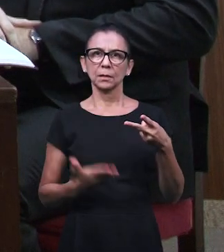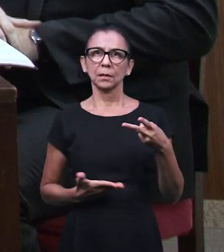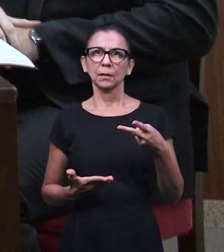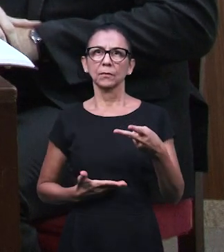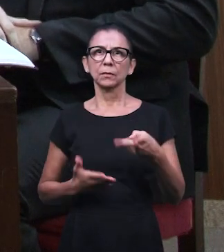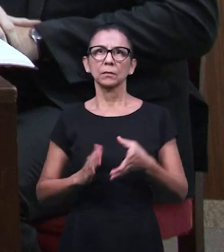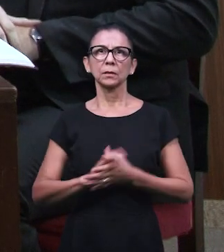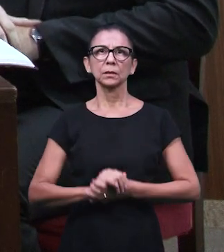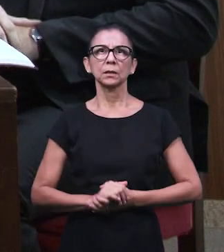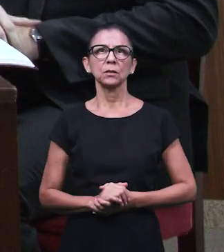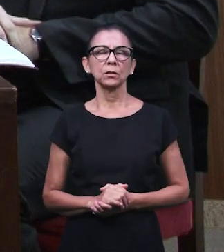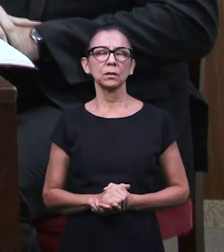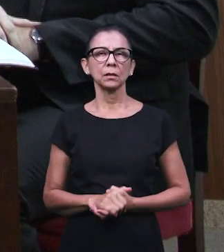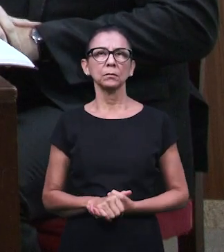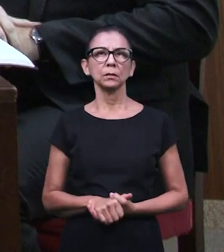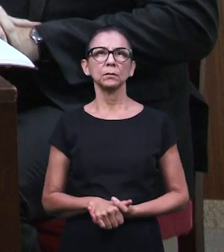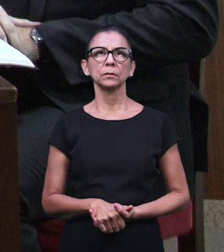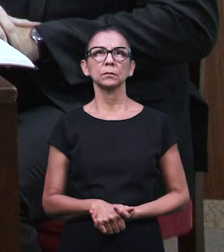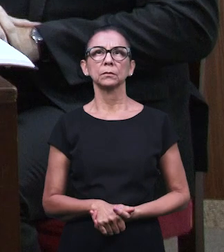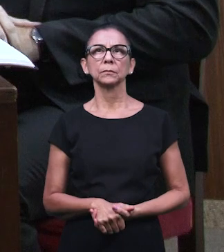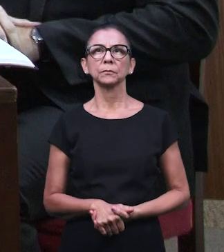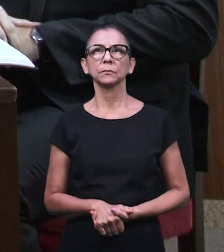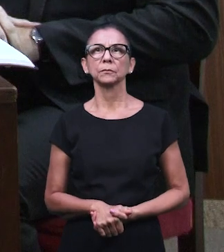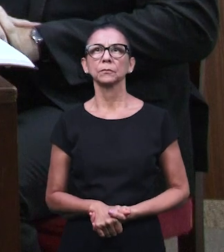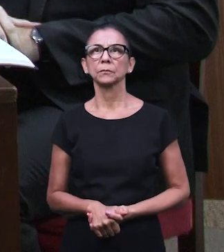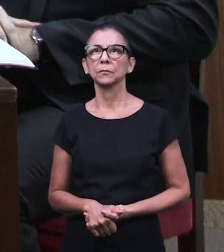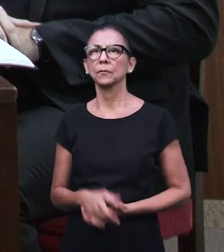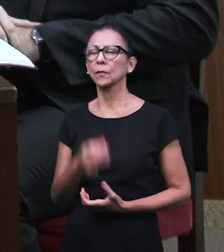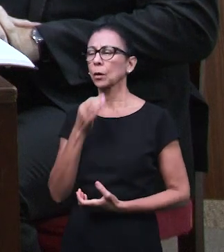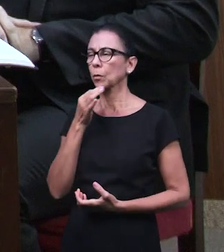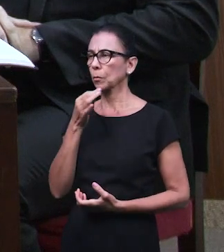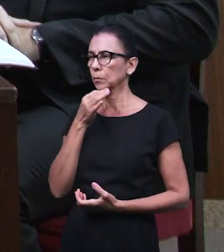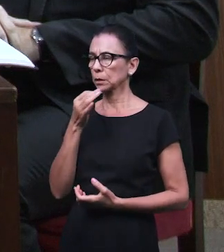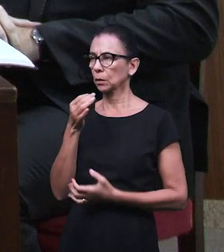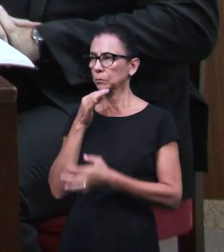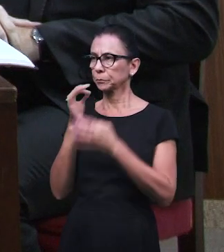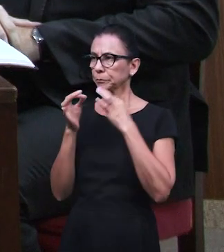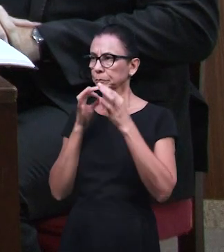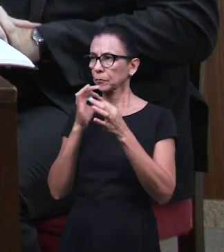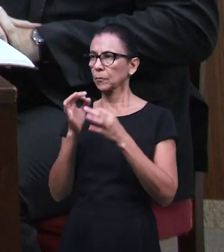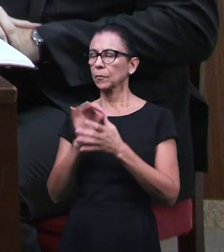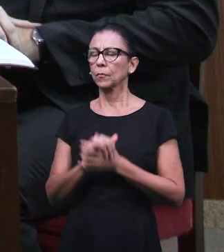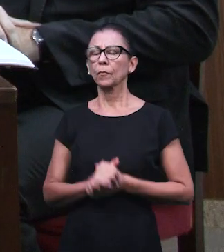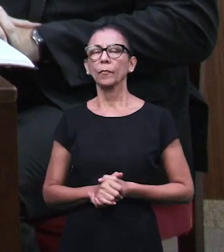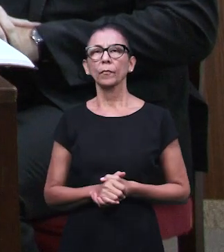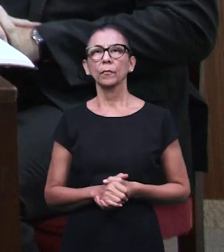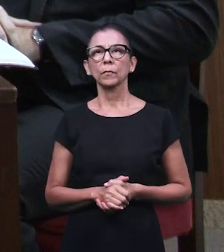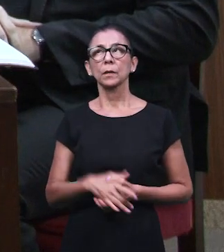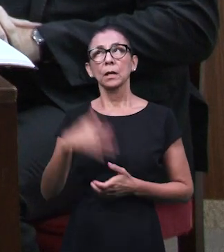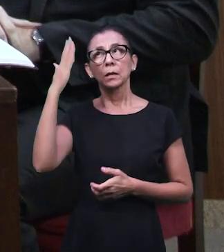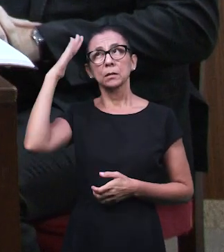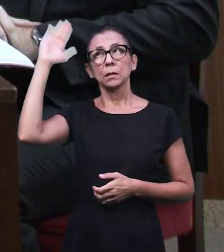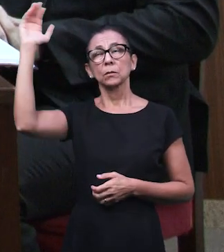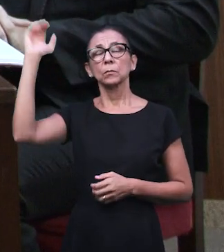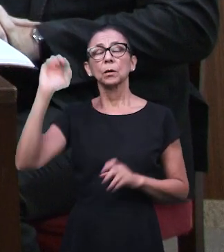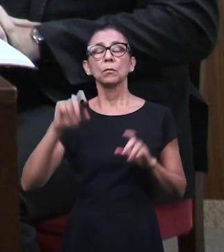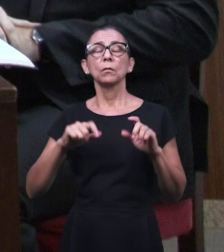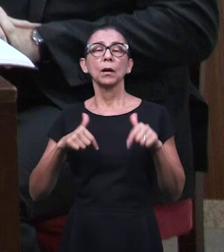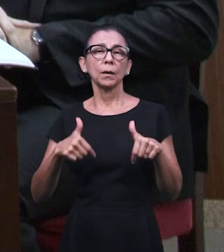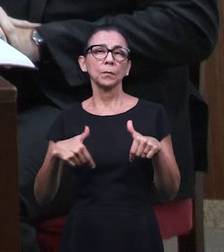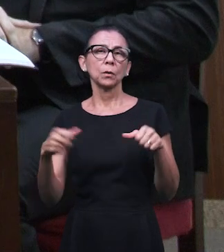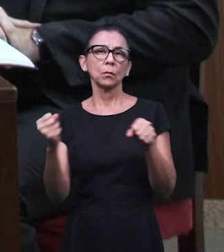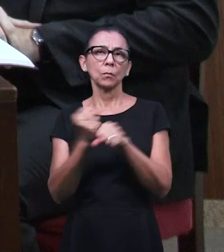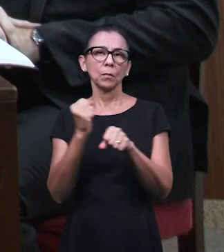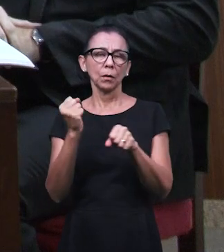Sim, claro. A grande obra que Salomão realizou realmente foi a construção do templo em Jerusalém. E a